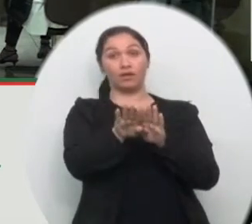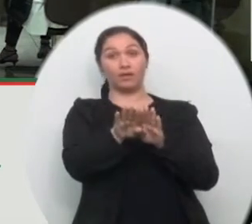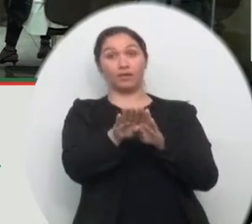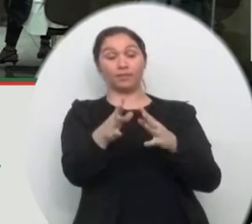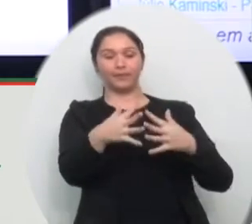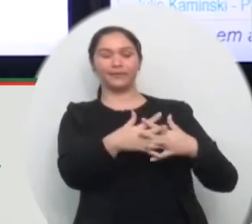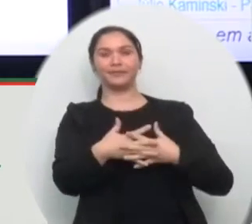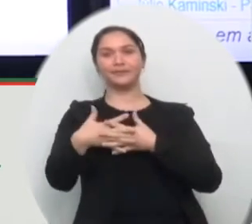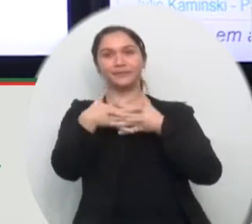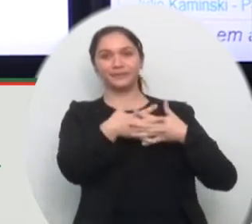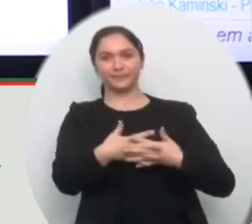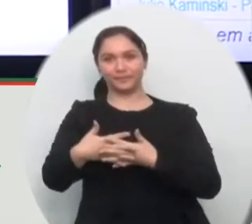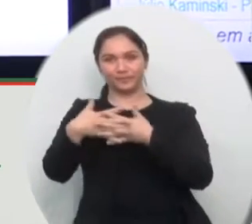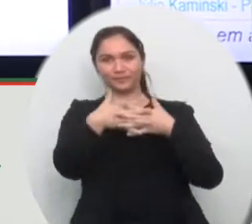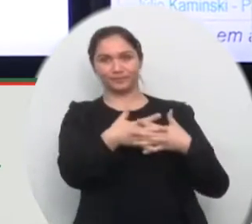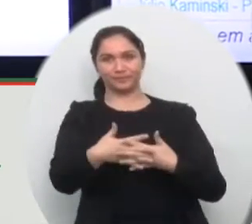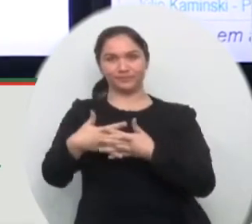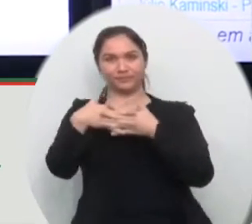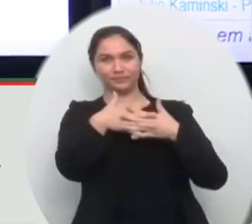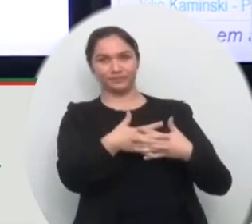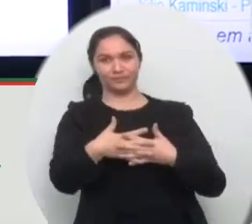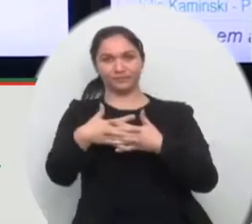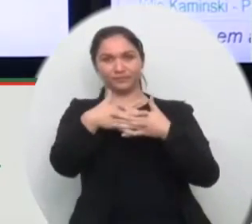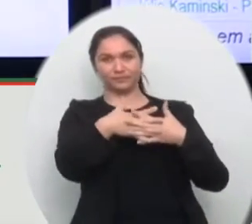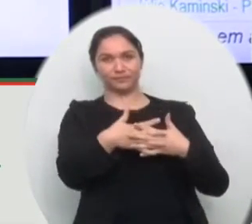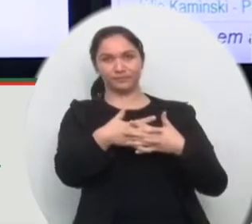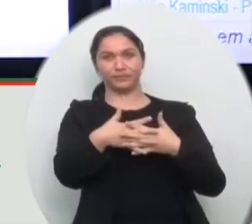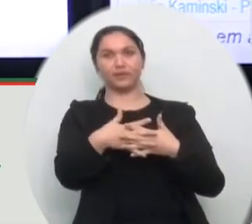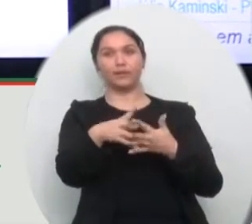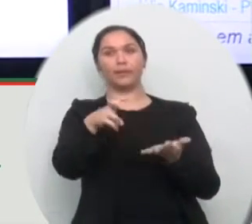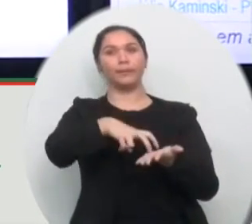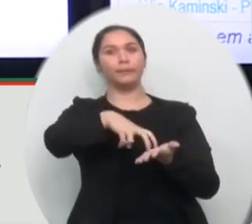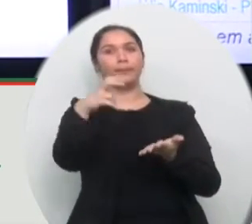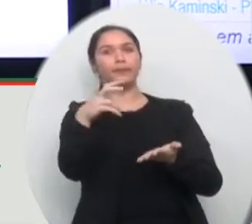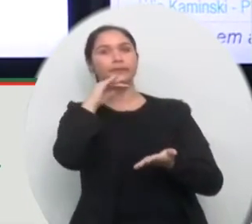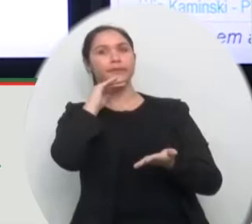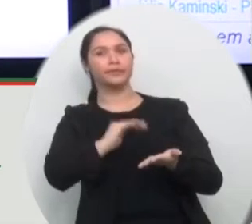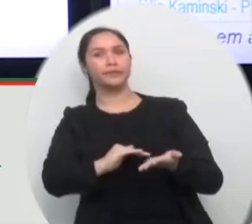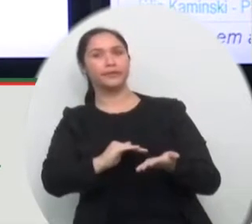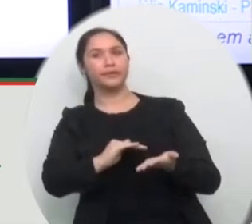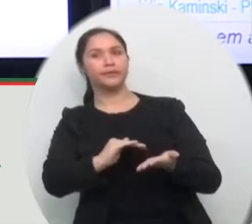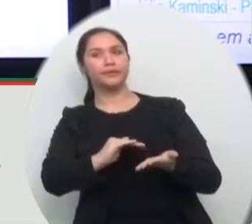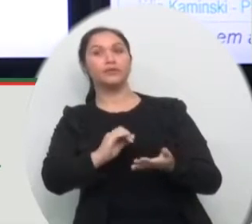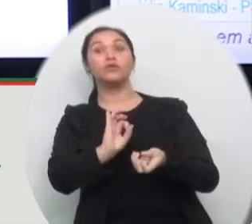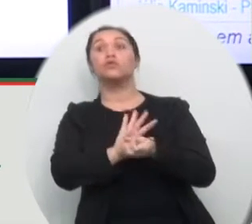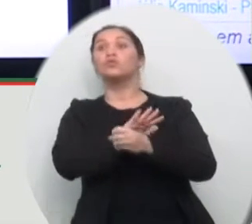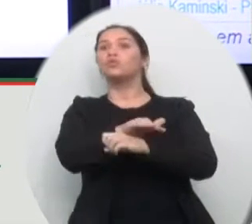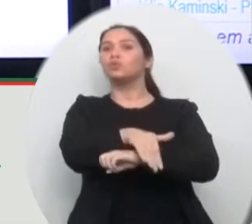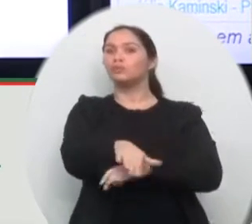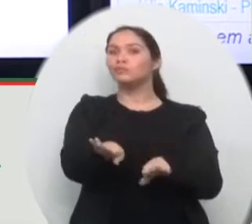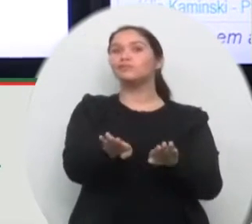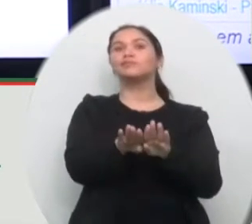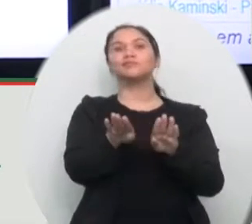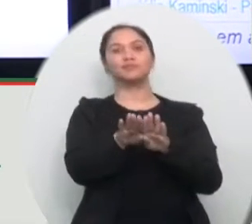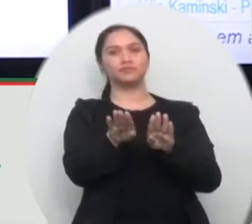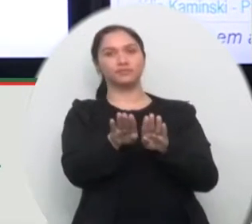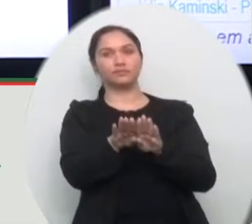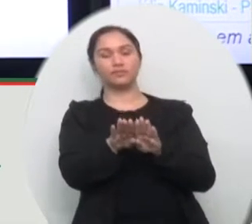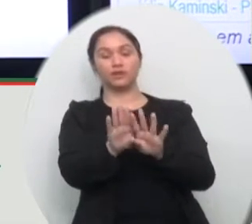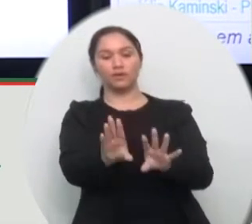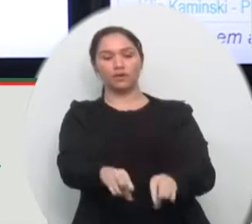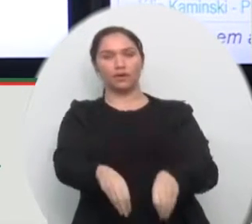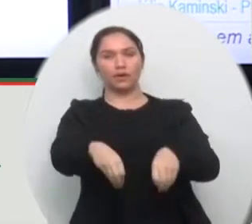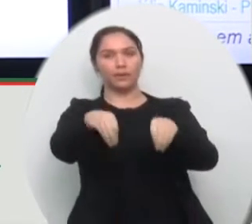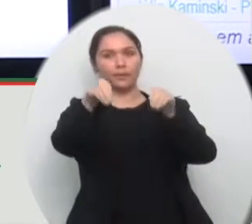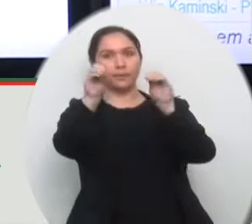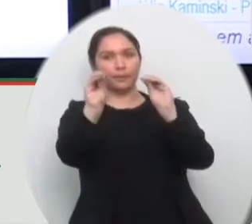praticamente a empresa trabalhava dia e noite, caminhões descarregando frango, carregando. Né? A caldeira de fumaça,